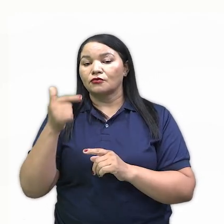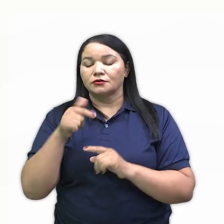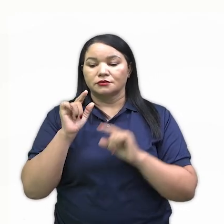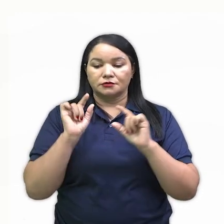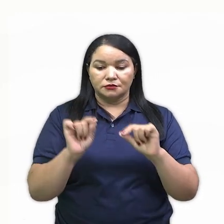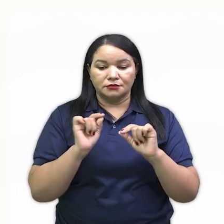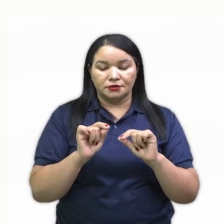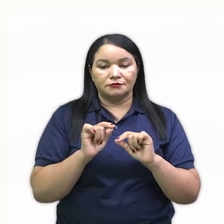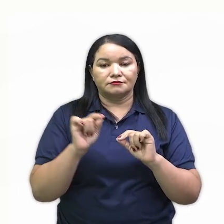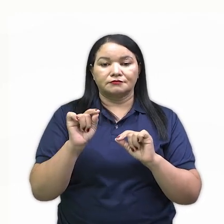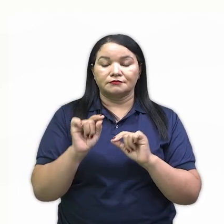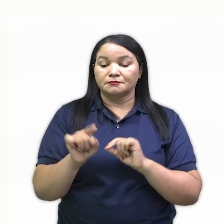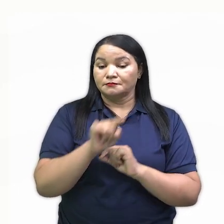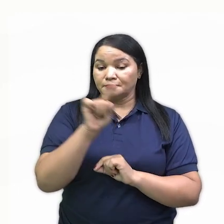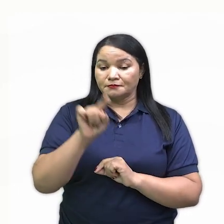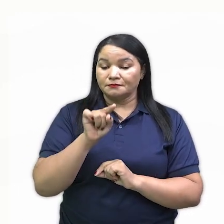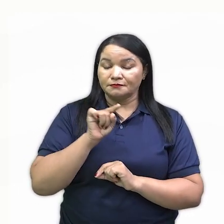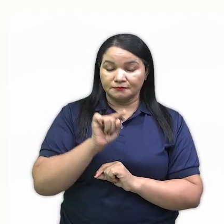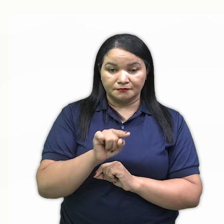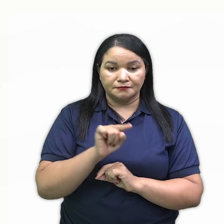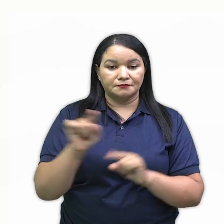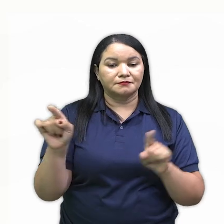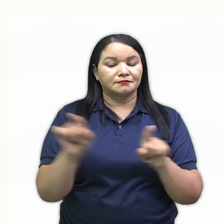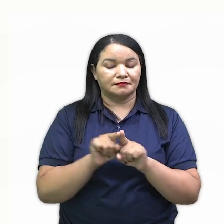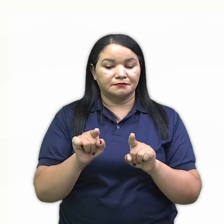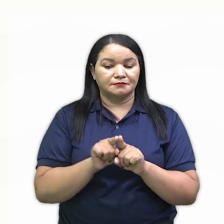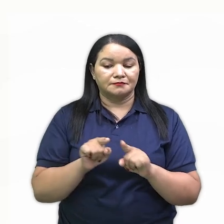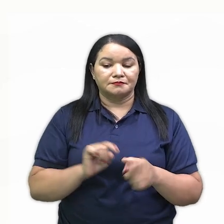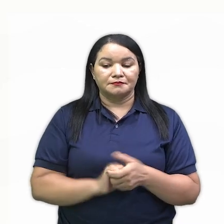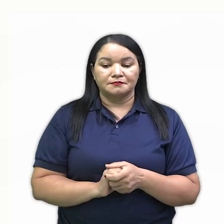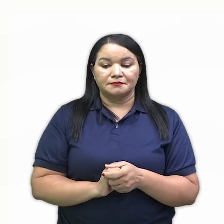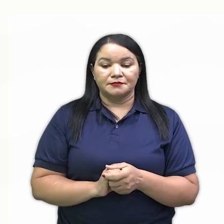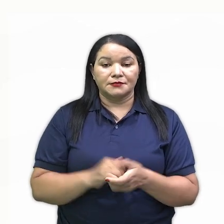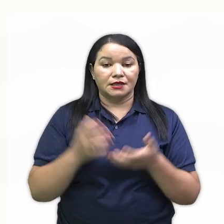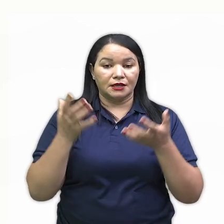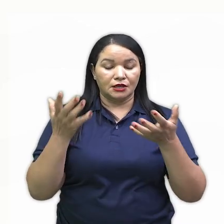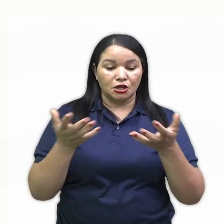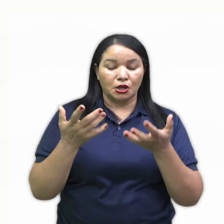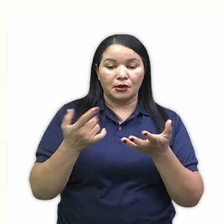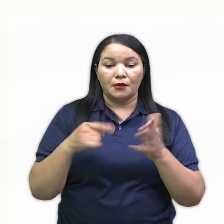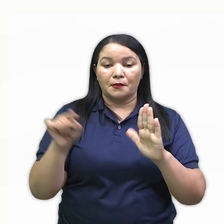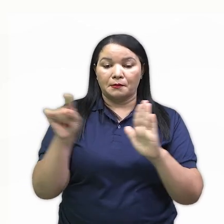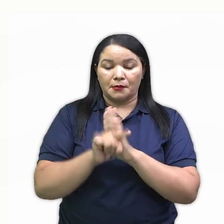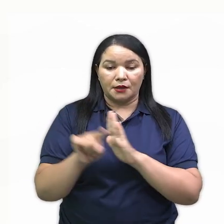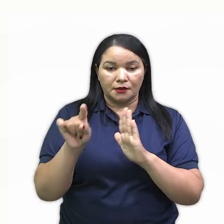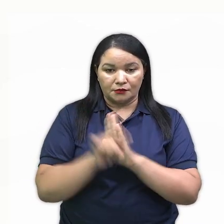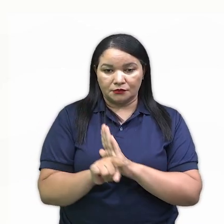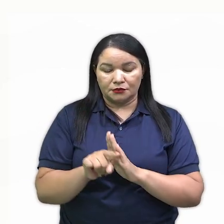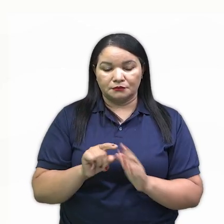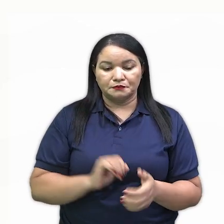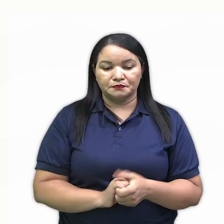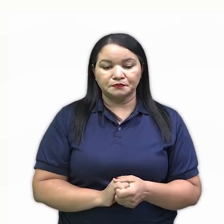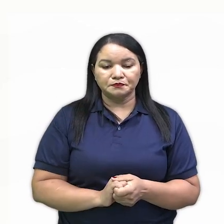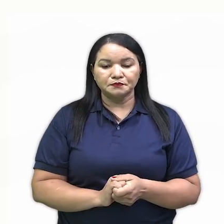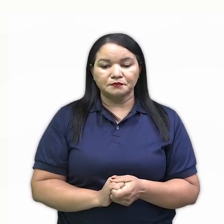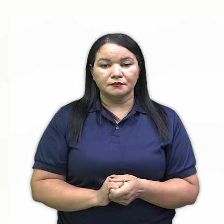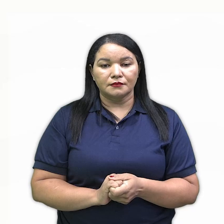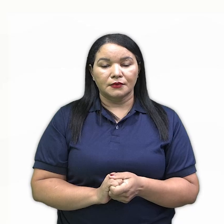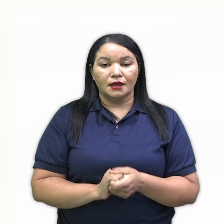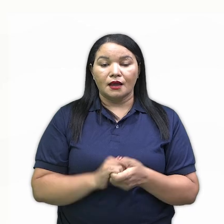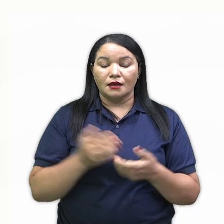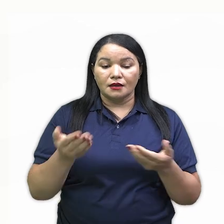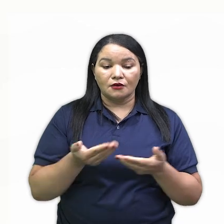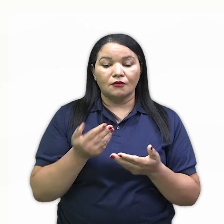forma interrogativa também, que é quando eu quero fazer uma pergunta, né? E a única coisa que